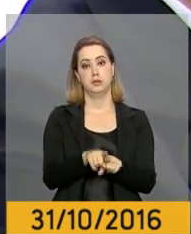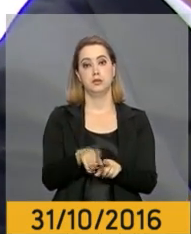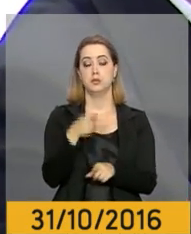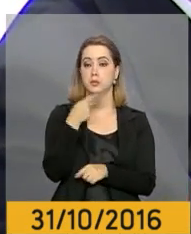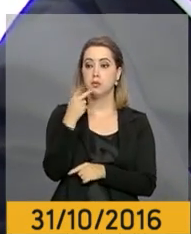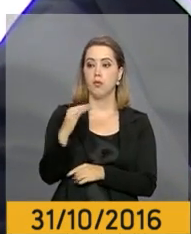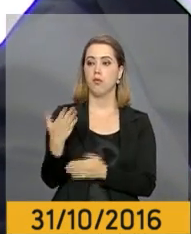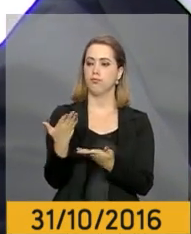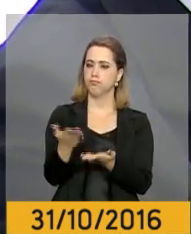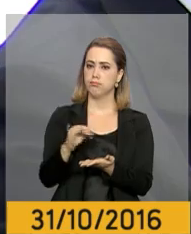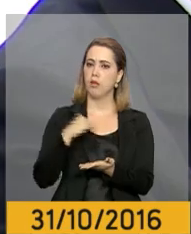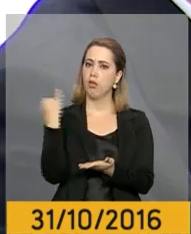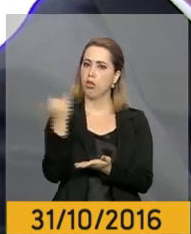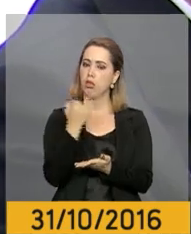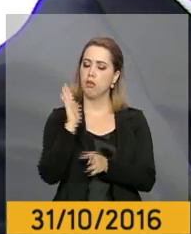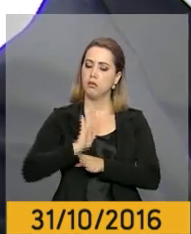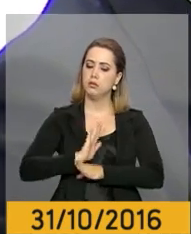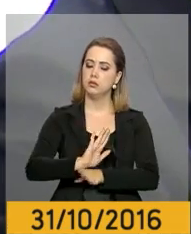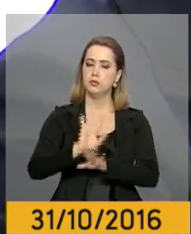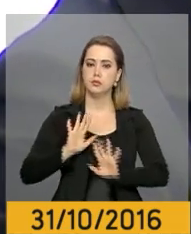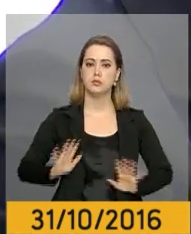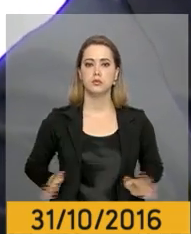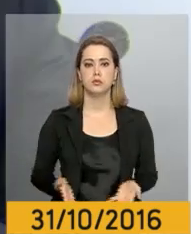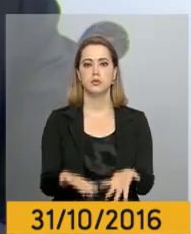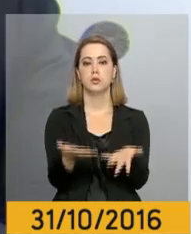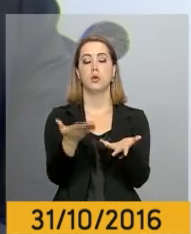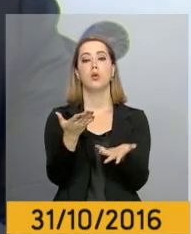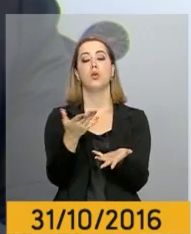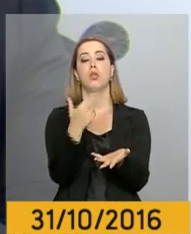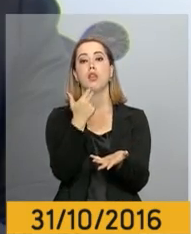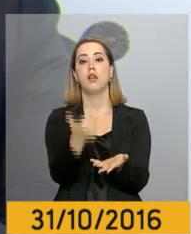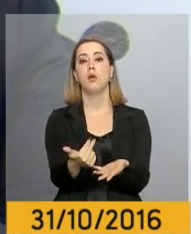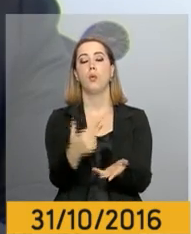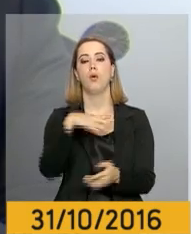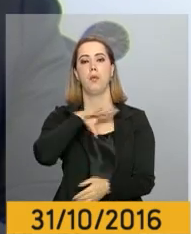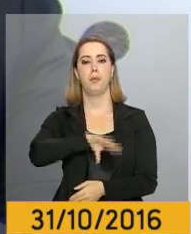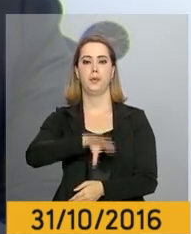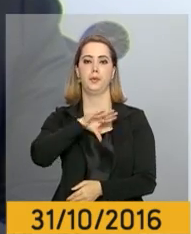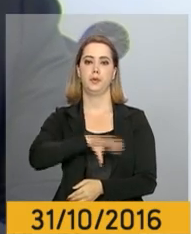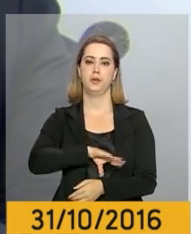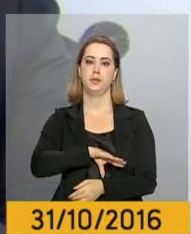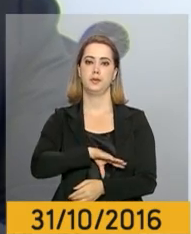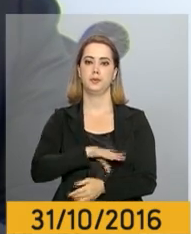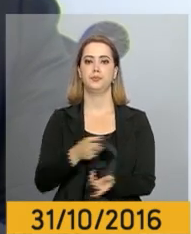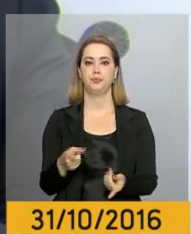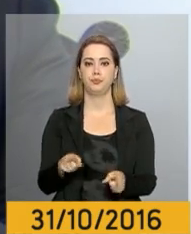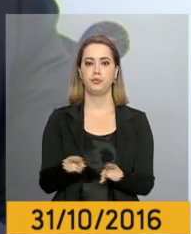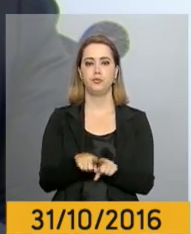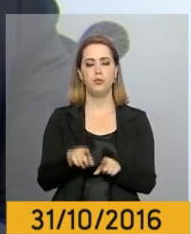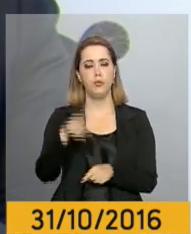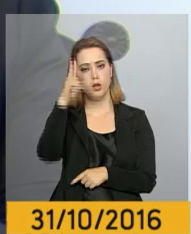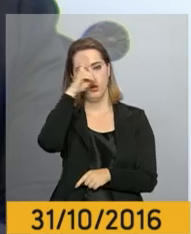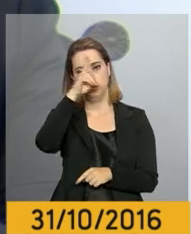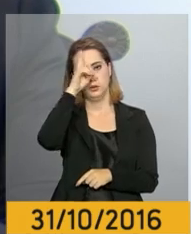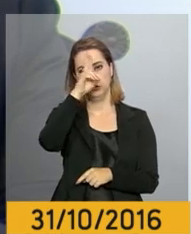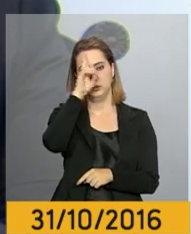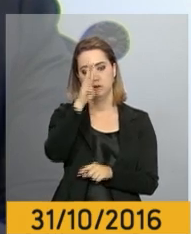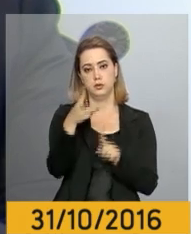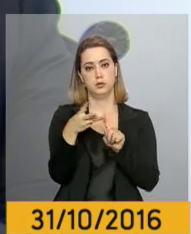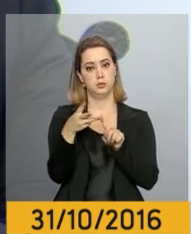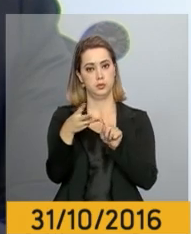contribuição para a promoção da língua portuguesa lembro que a terceira